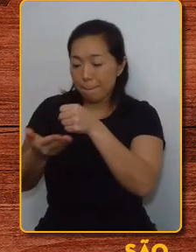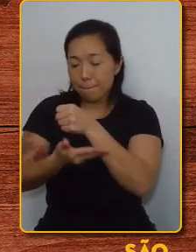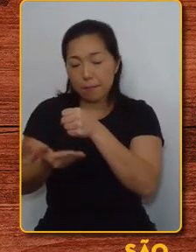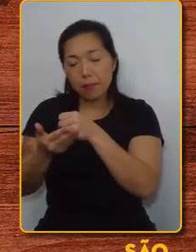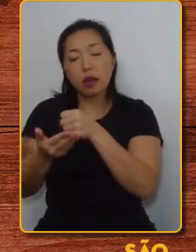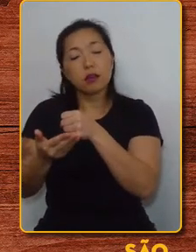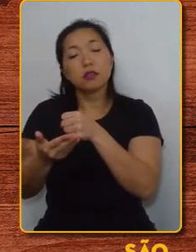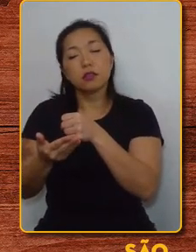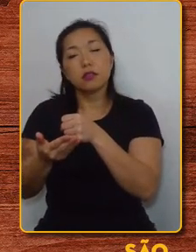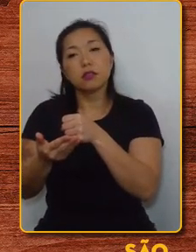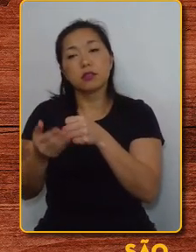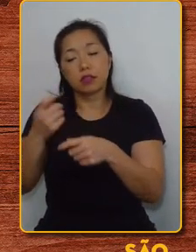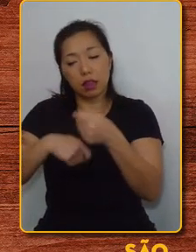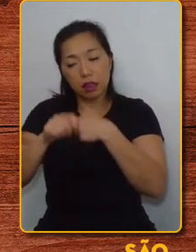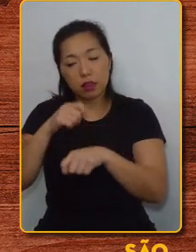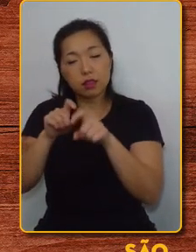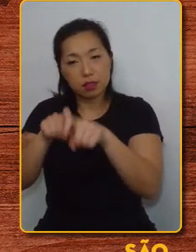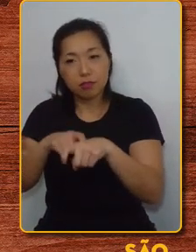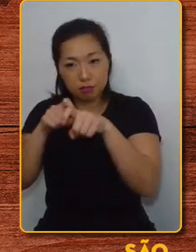cooperação. Obrigado.